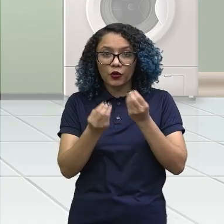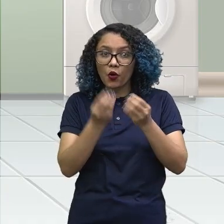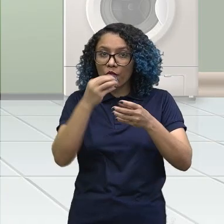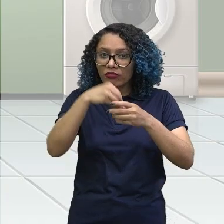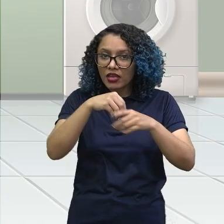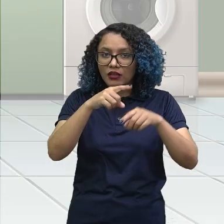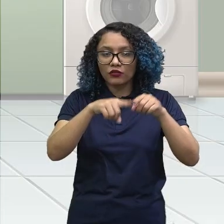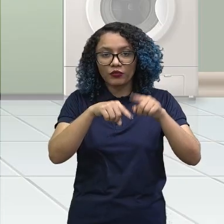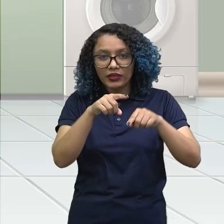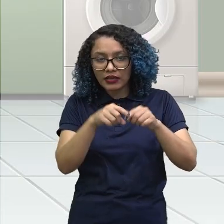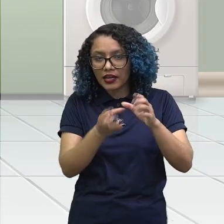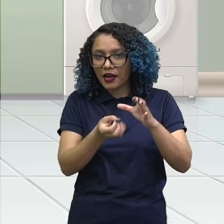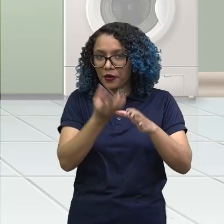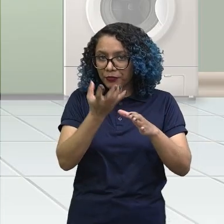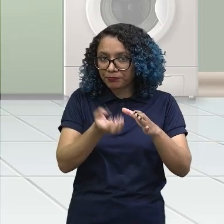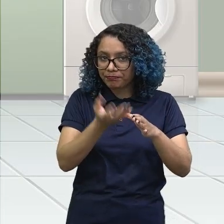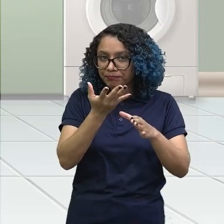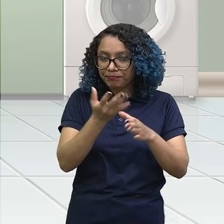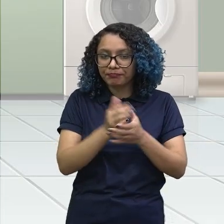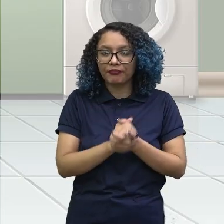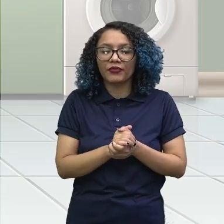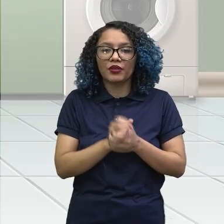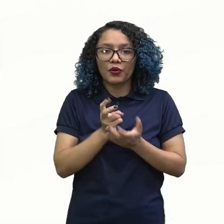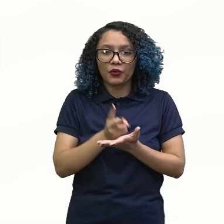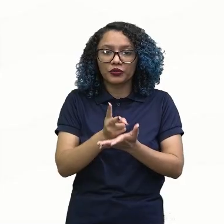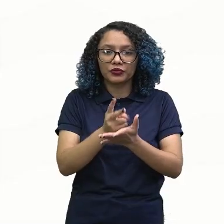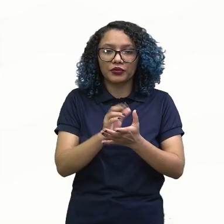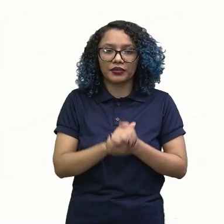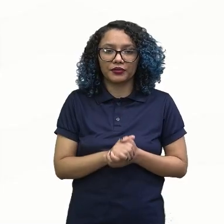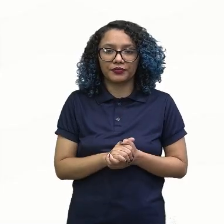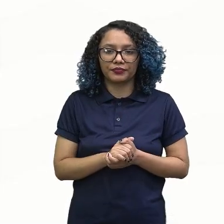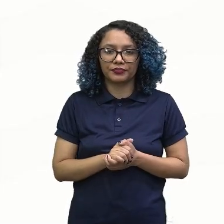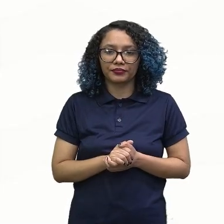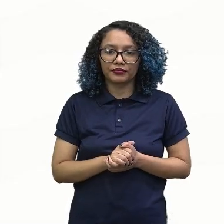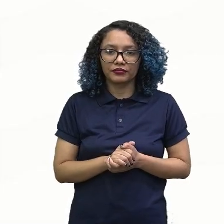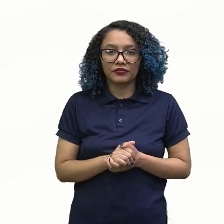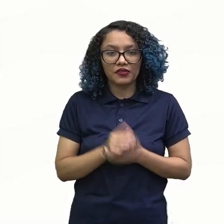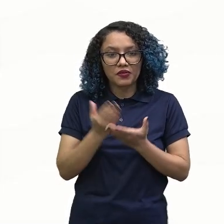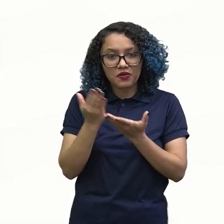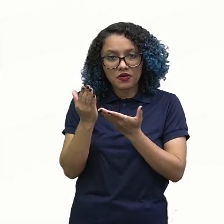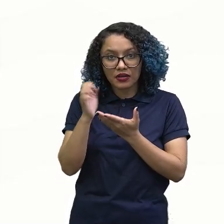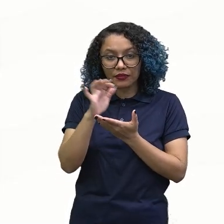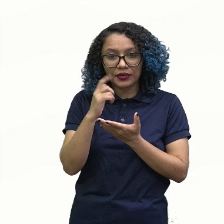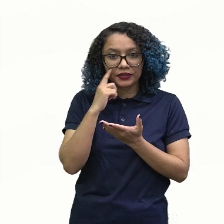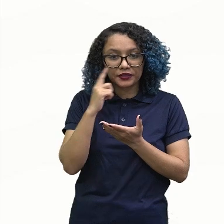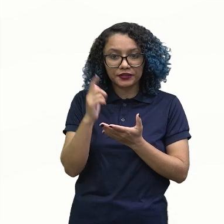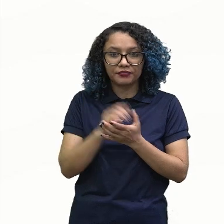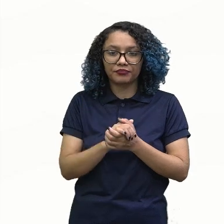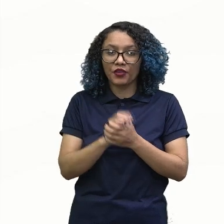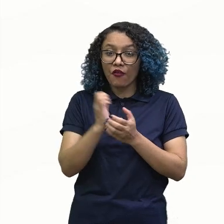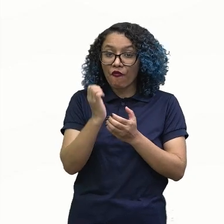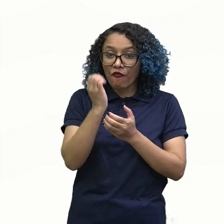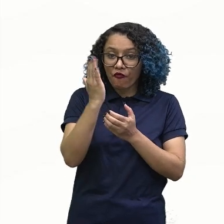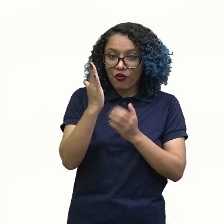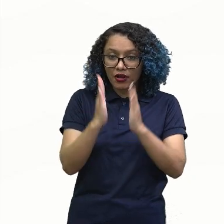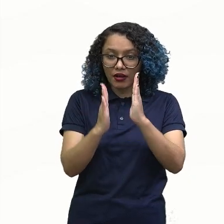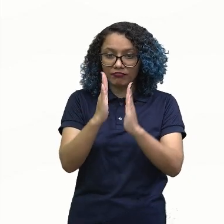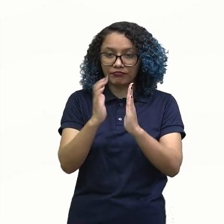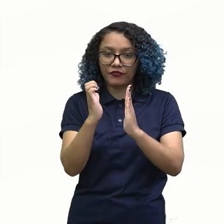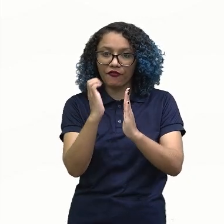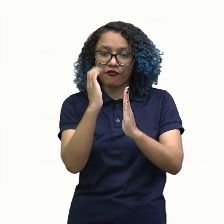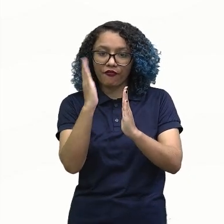Dando continuidade, você vê que à direita sempre, né, você tem essa imagem aí, ó. Fora do gerador,